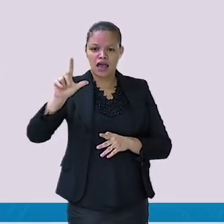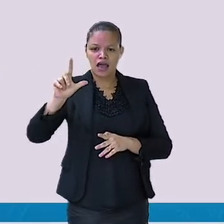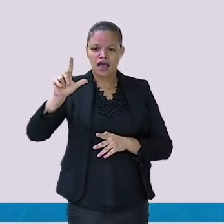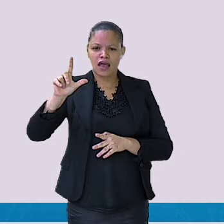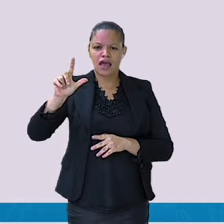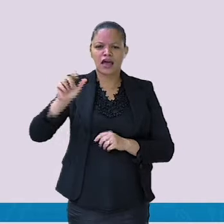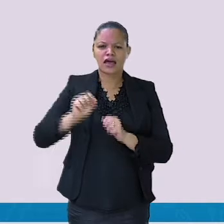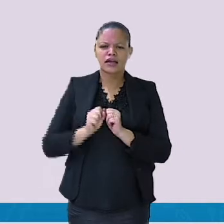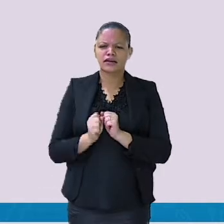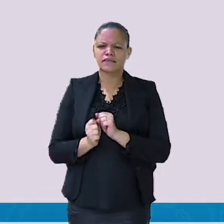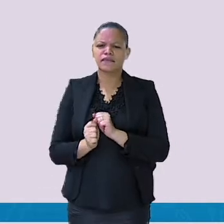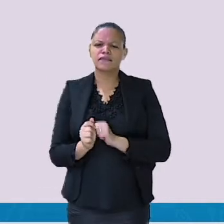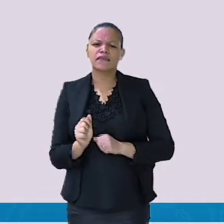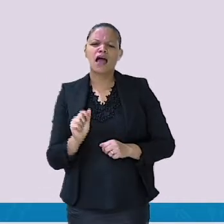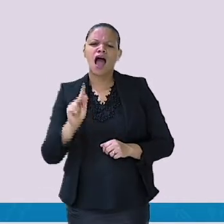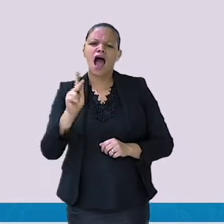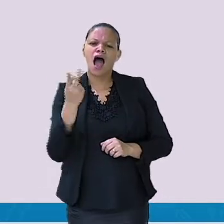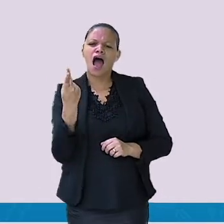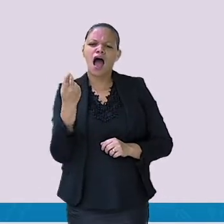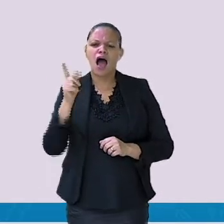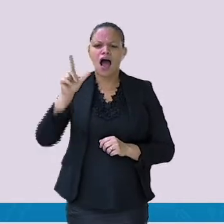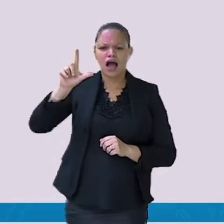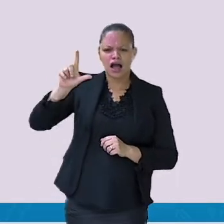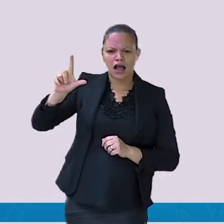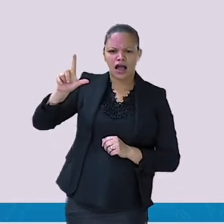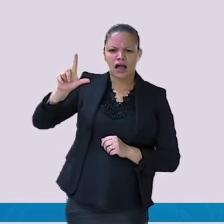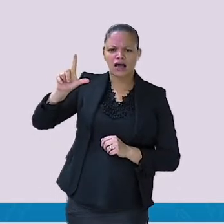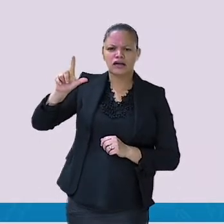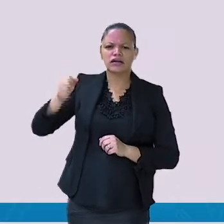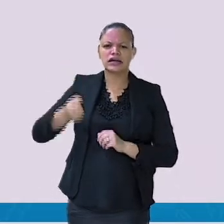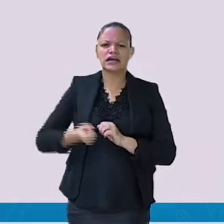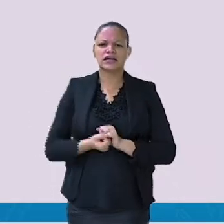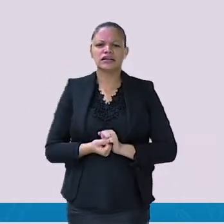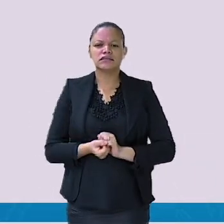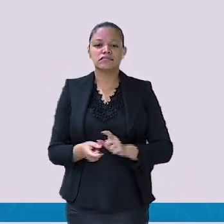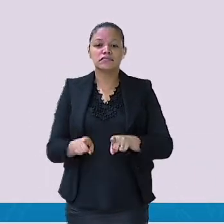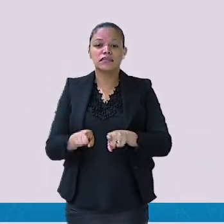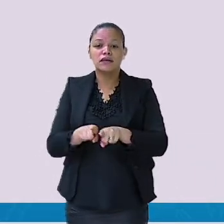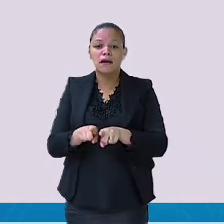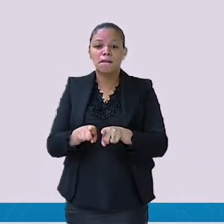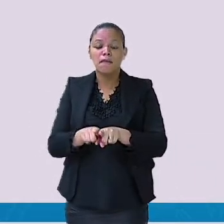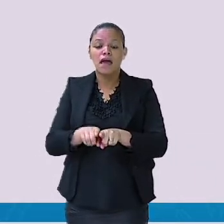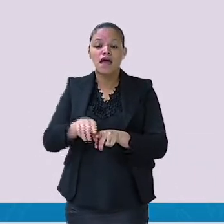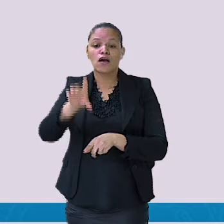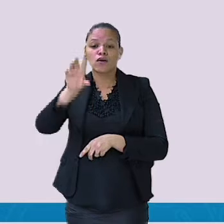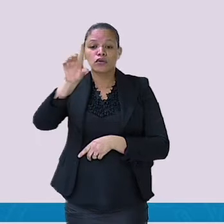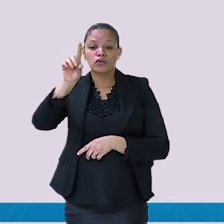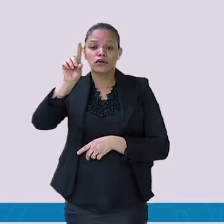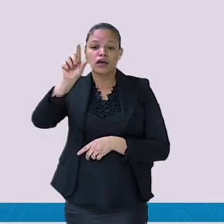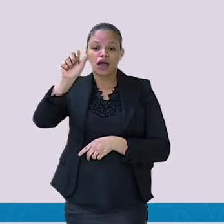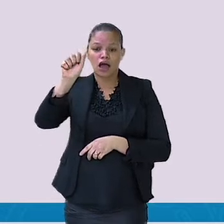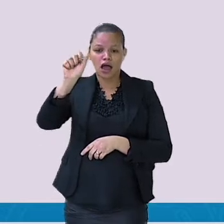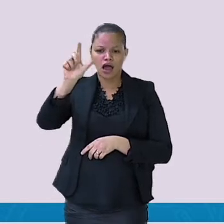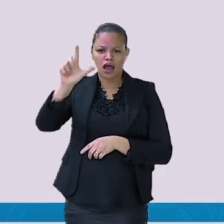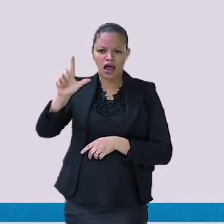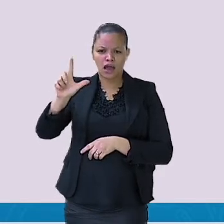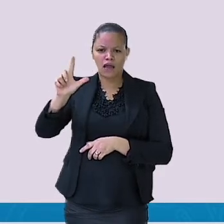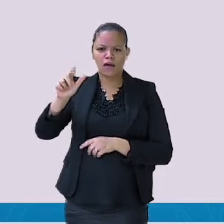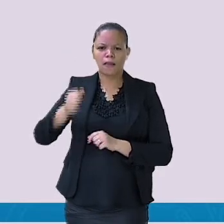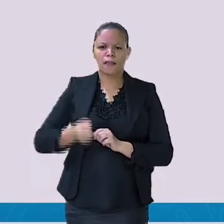o decalitro, que é representado por DAL, certo? E qual que é o